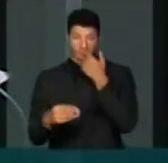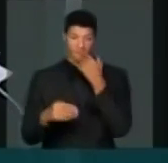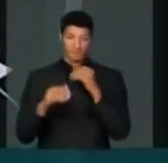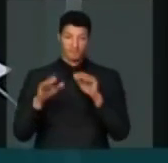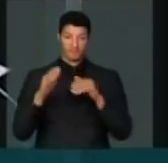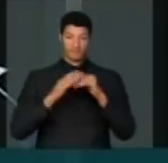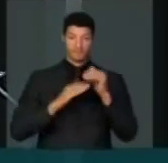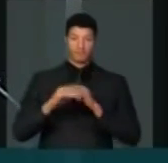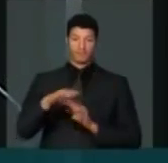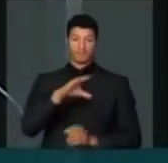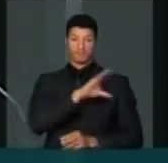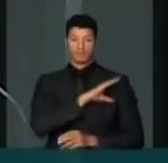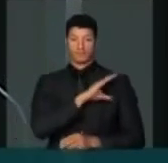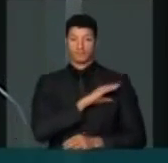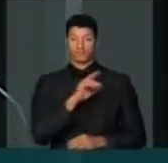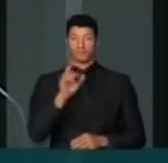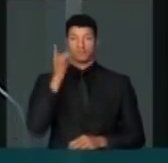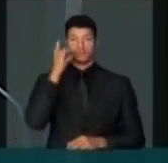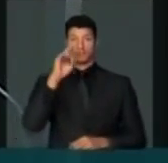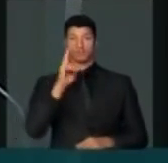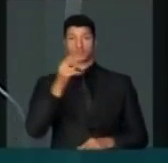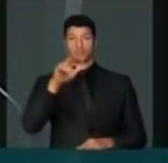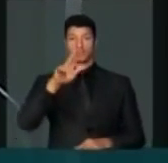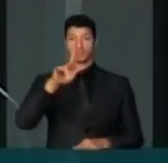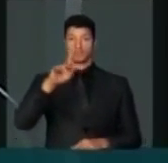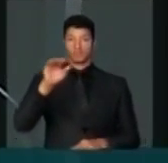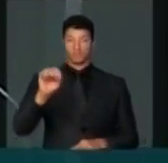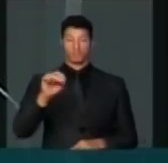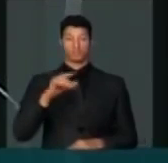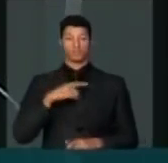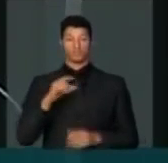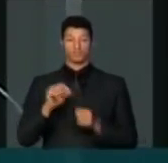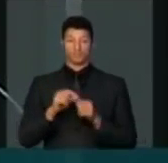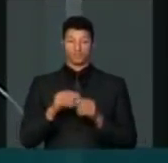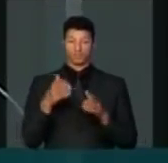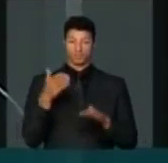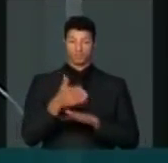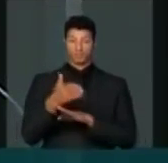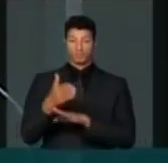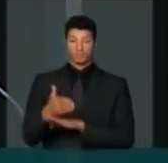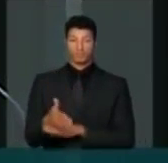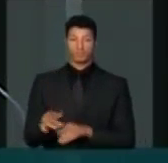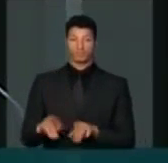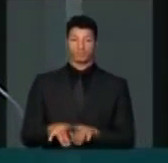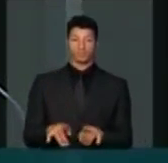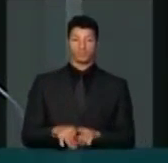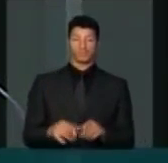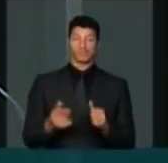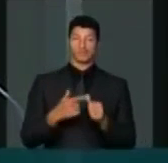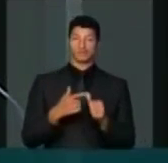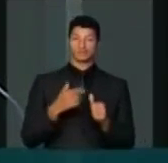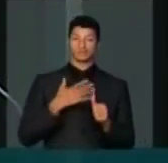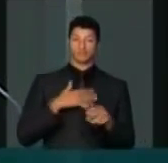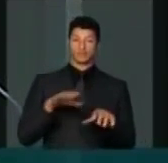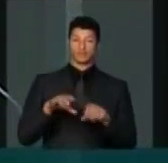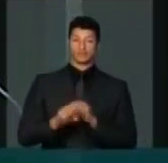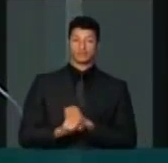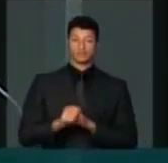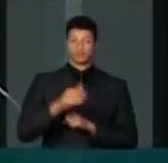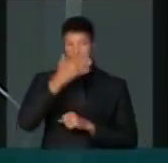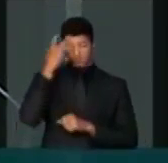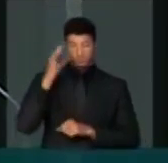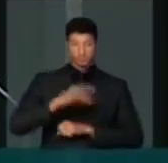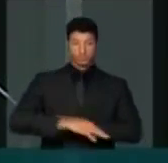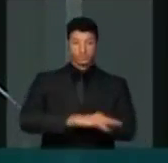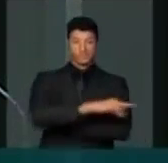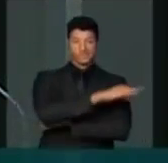a coordenação do deputado Hugo Leal. Fiz questão de participar, em primeiro lugar, pela minha formação de